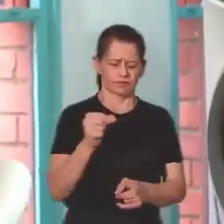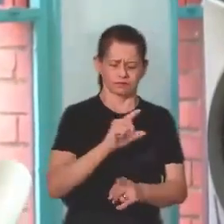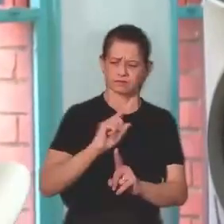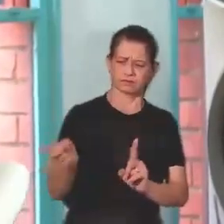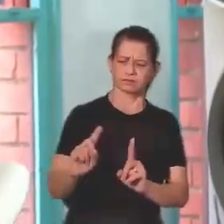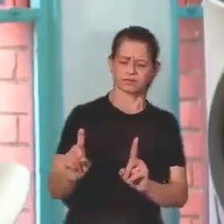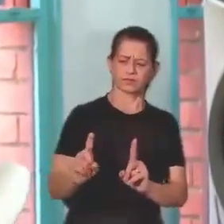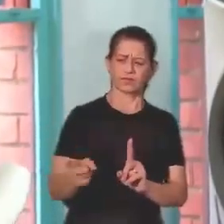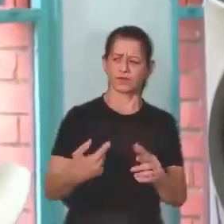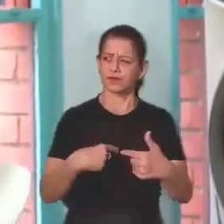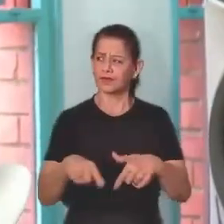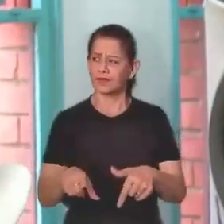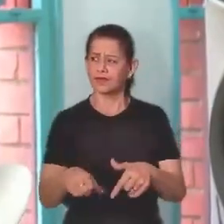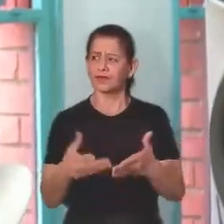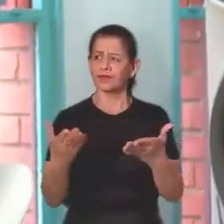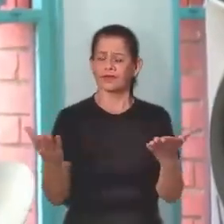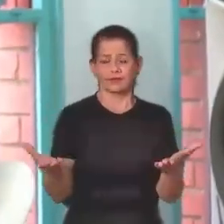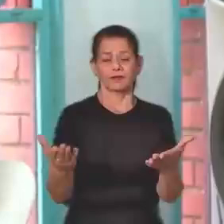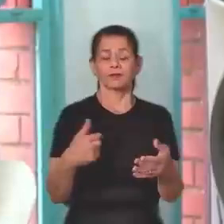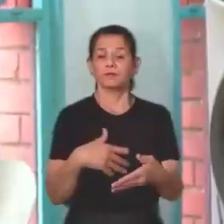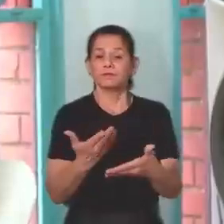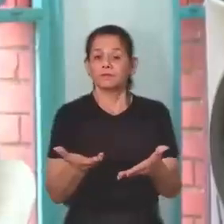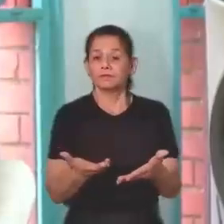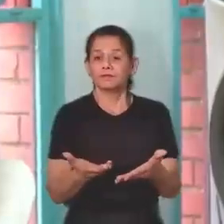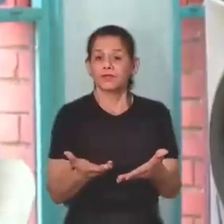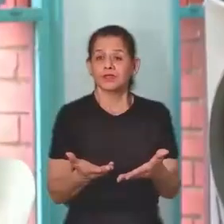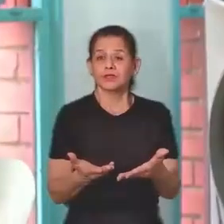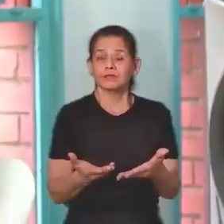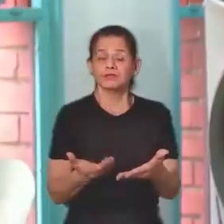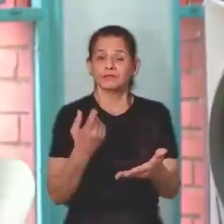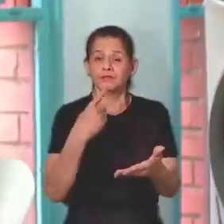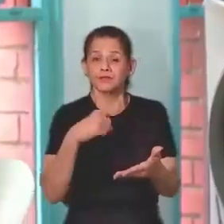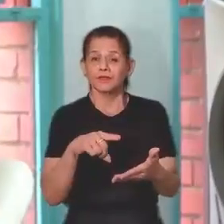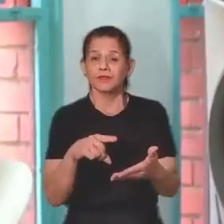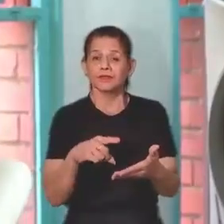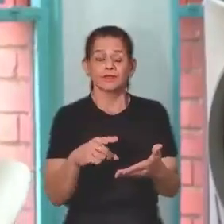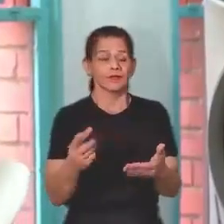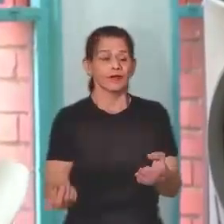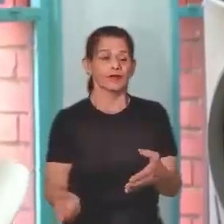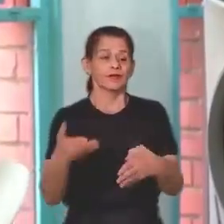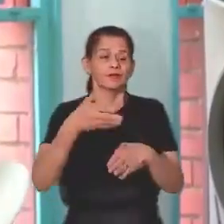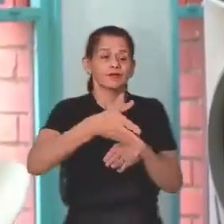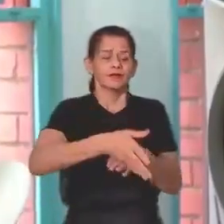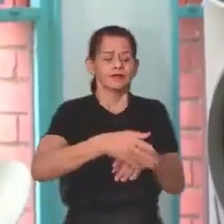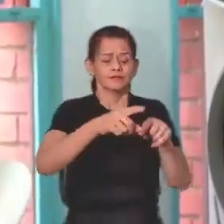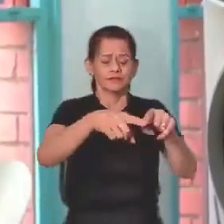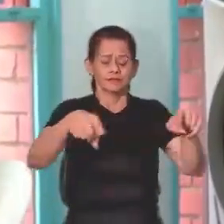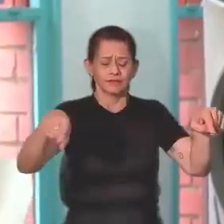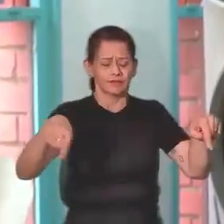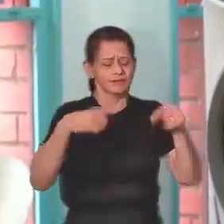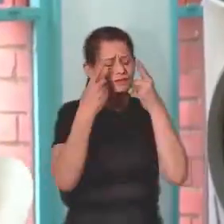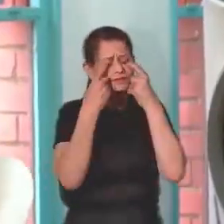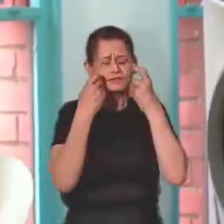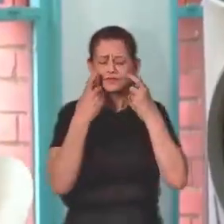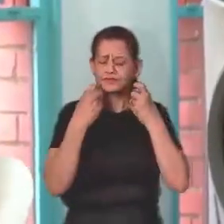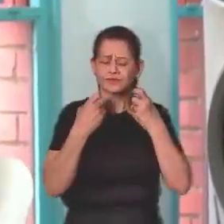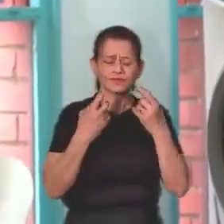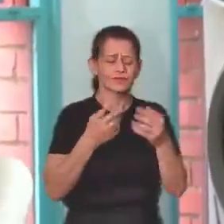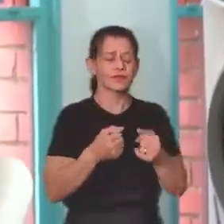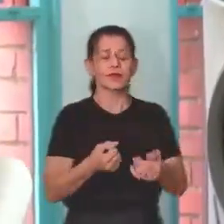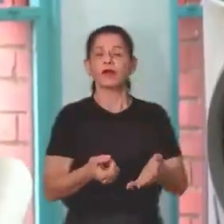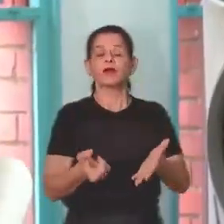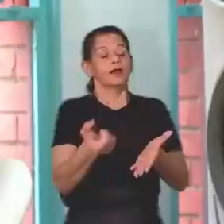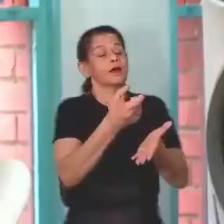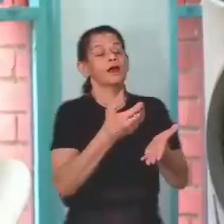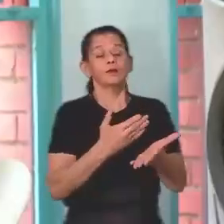docinho hoje não sabe quanto ela era brava. E aí, eu entrava para o meu quarto, eu chorava. Depois eu